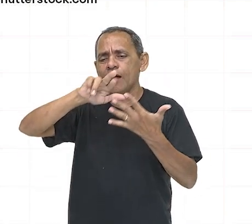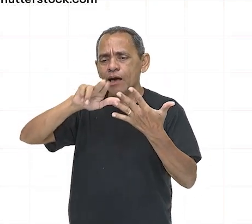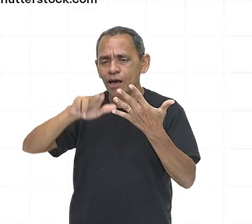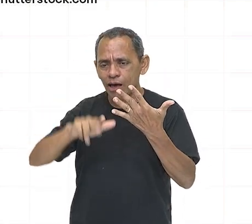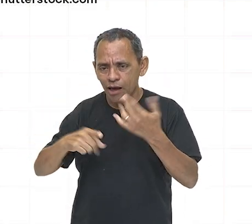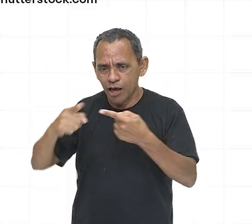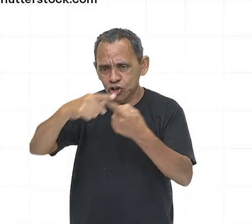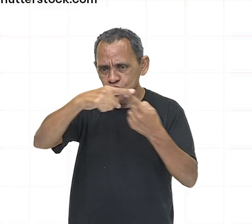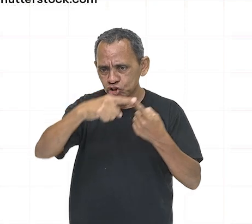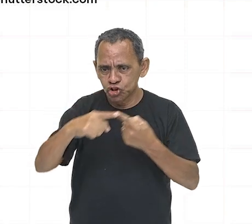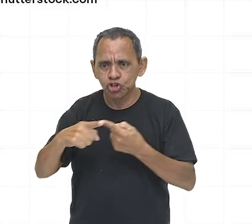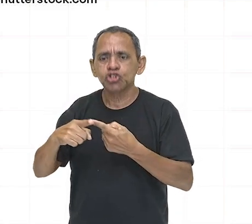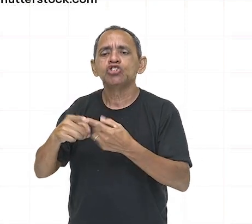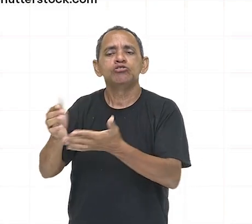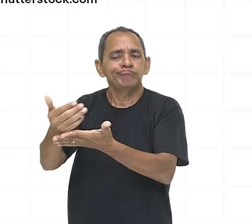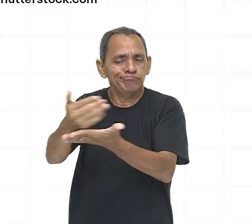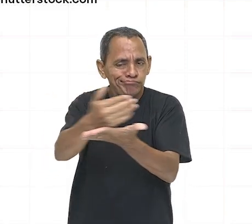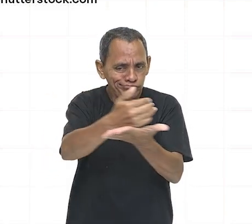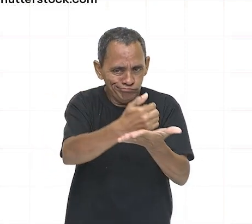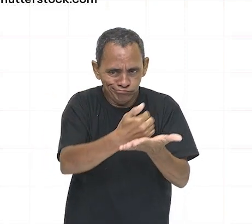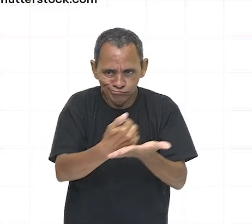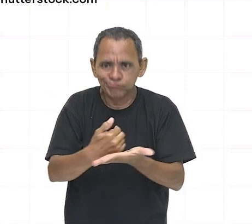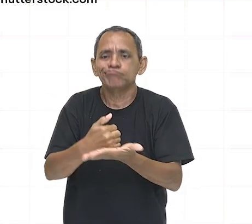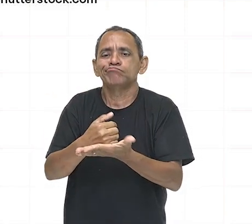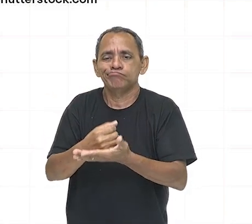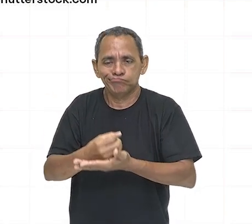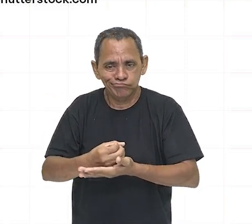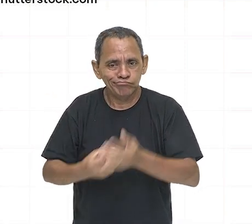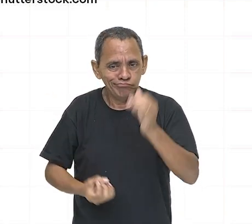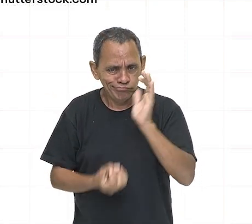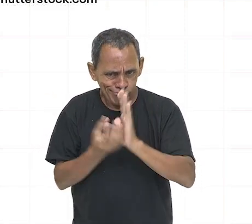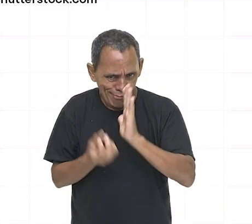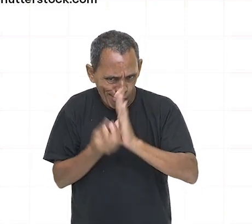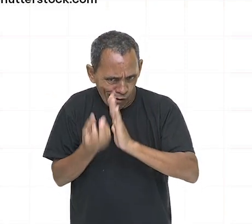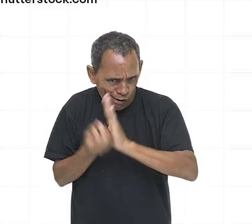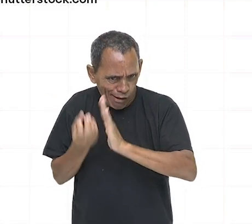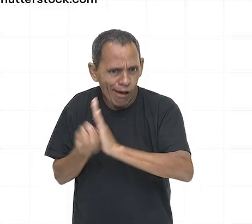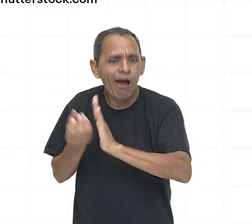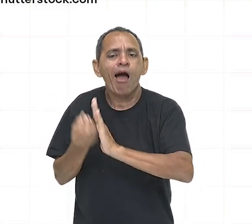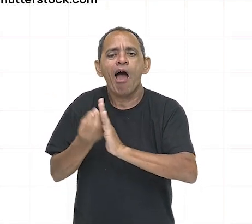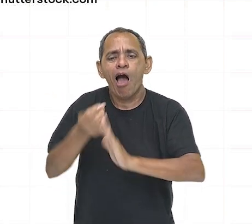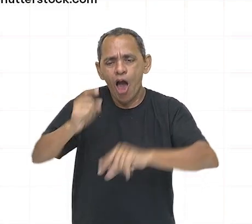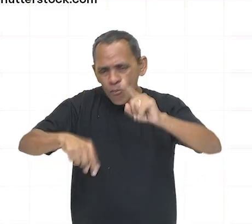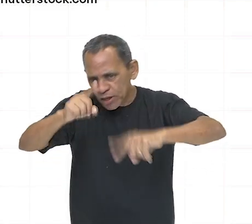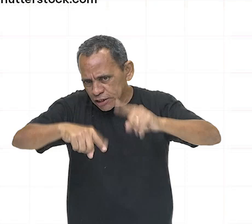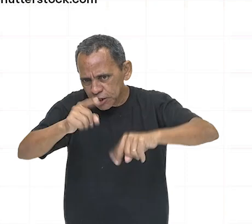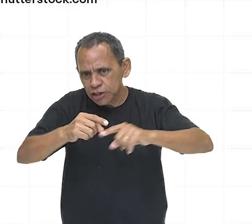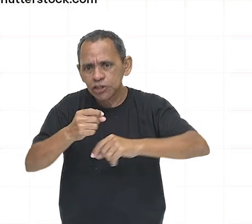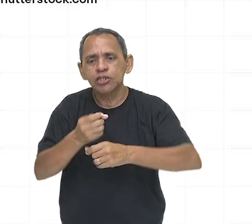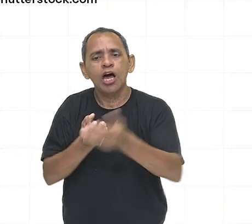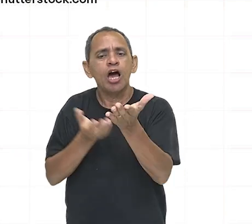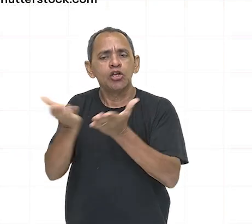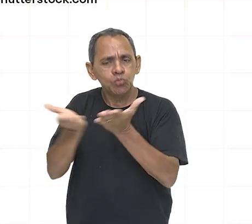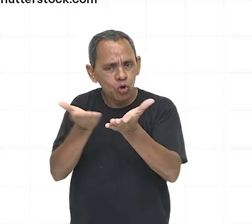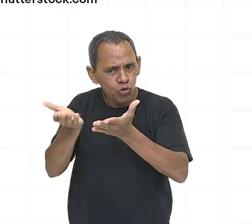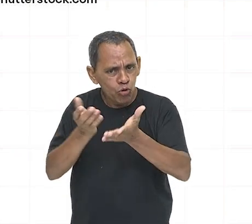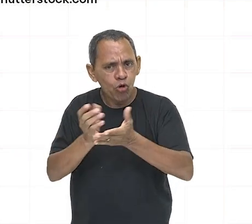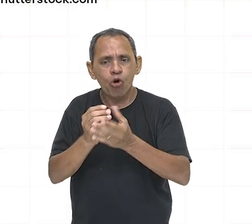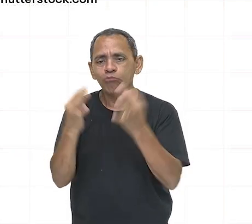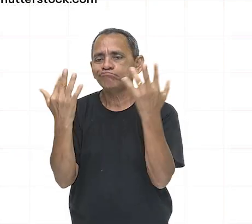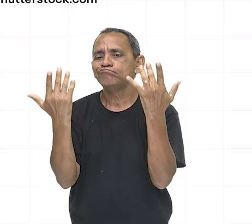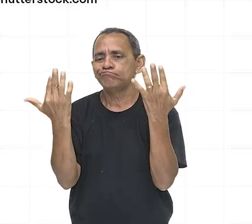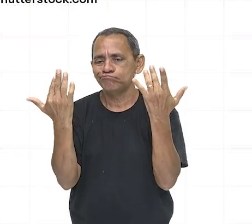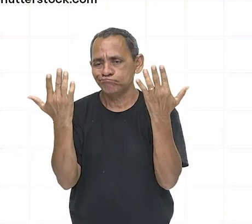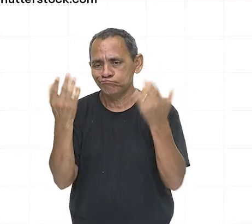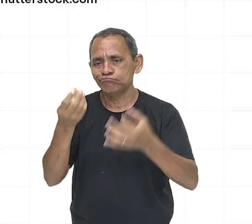imensa, infindável de recursos para fabricar uma outra série infindável aí de objetos de bem manufaturados aí que